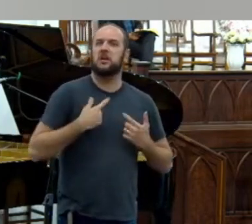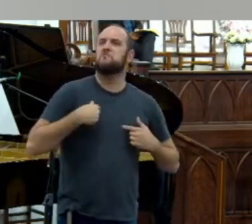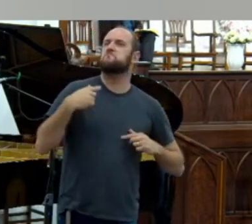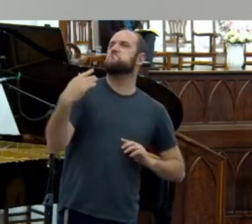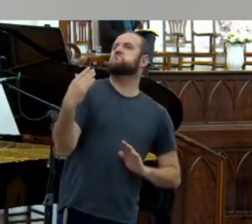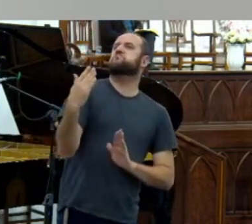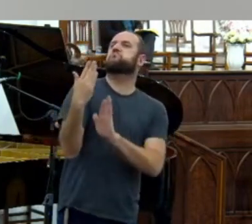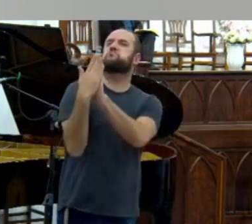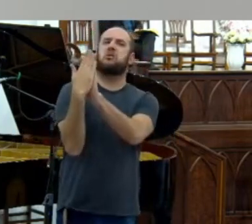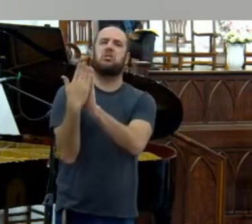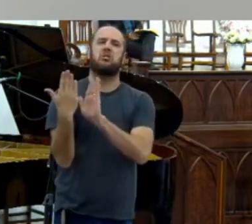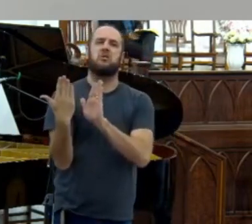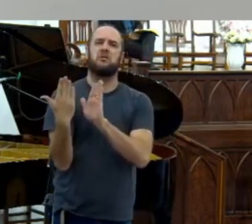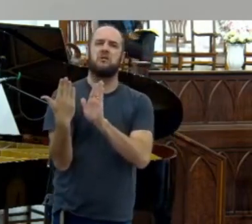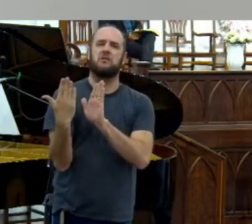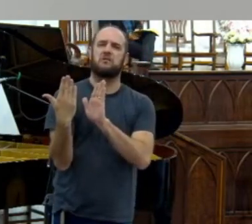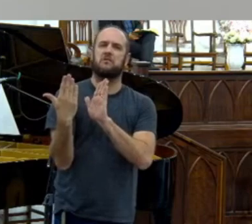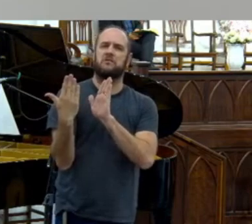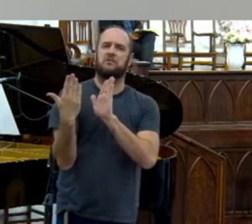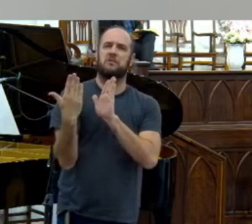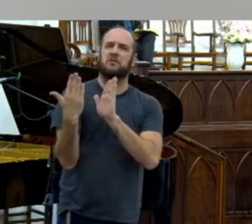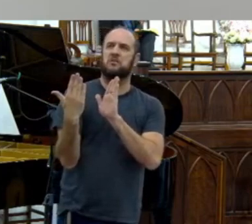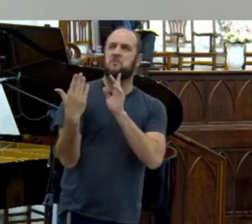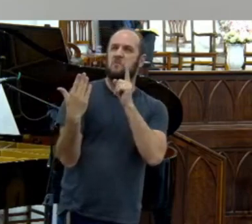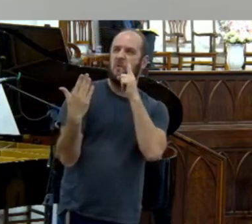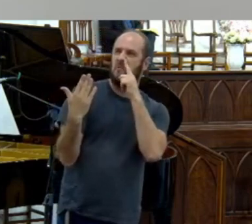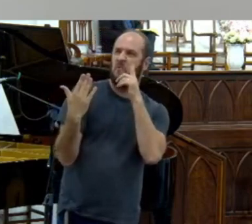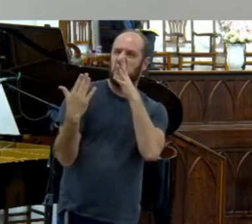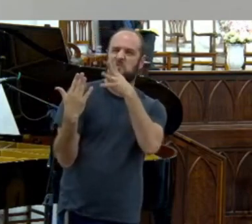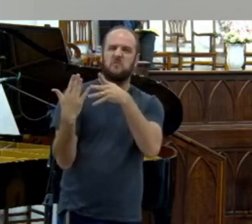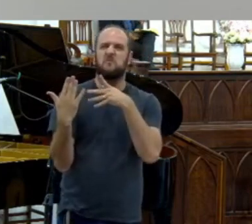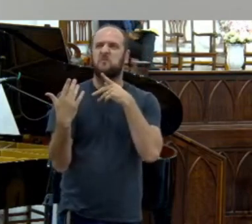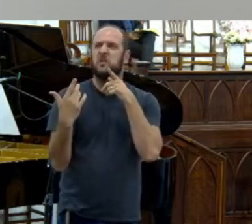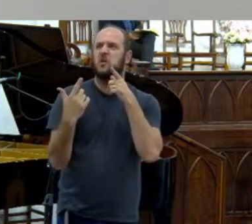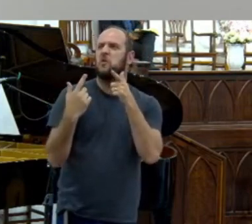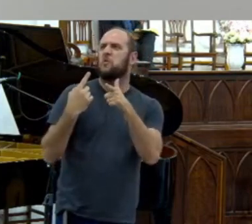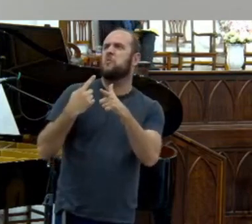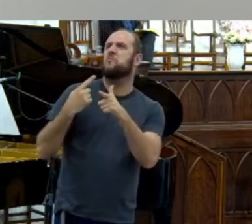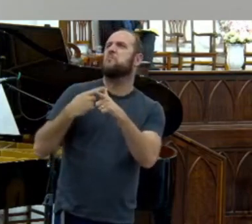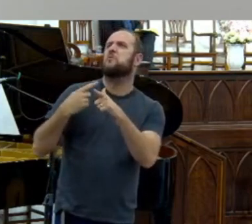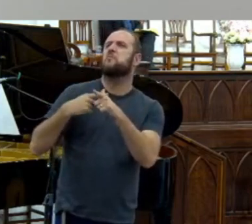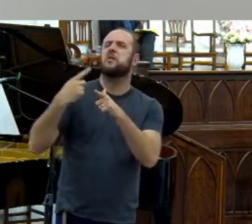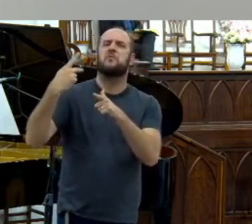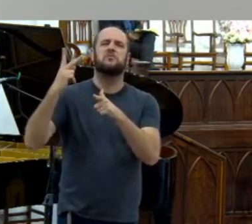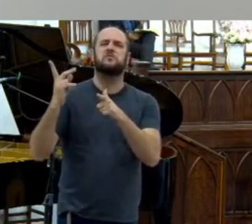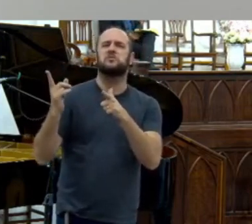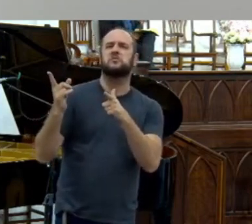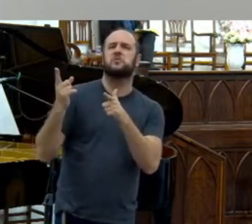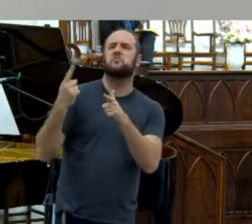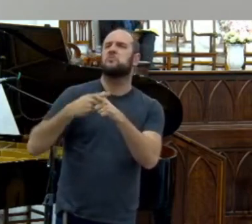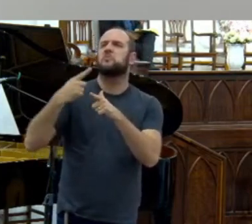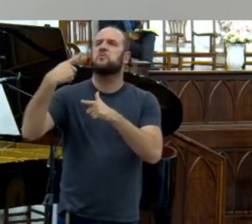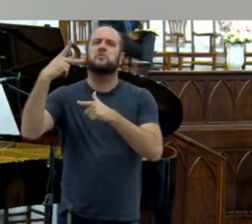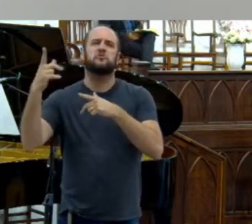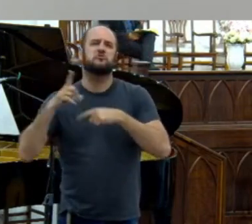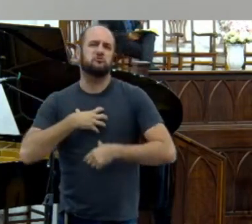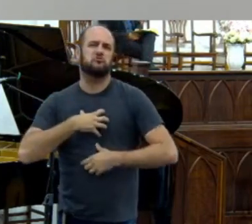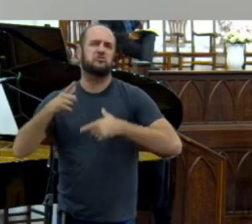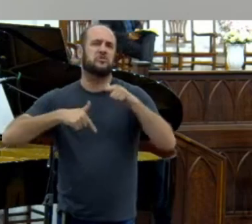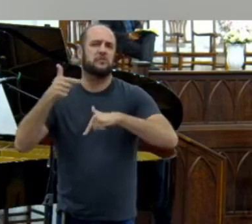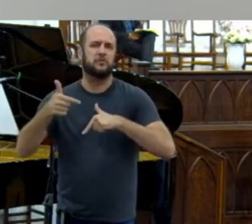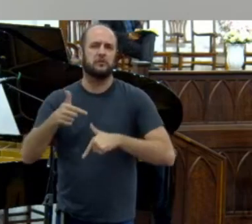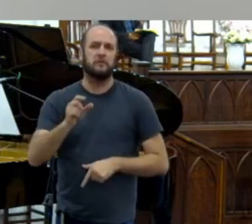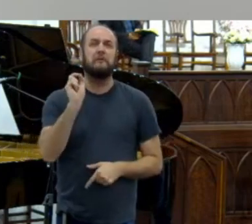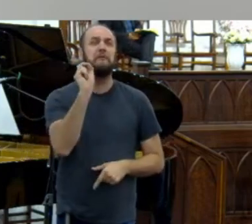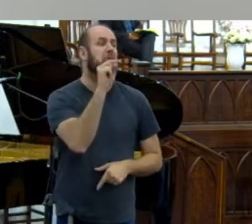enfrentar Deus criticando nas coisas que Ele faz e no modus operandi dEle. Quem és tu, homem? Tu és